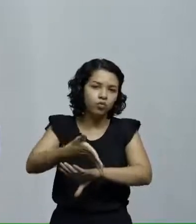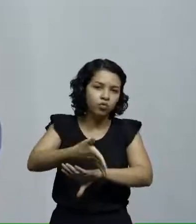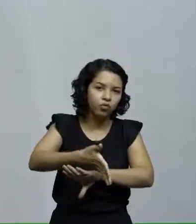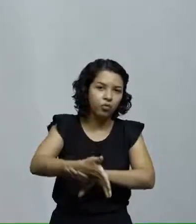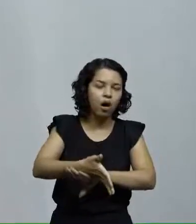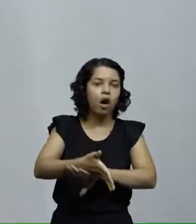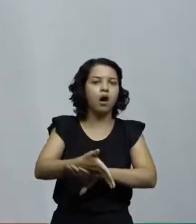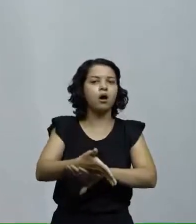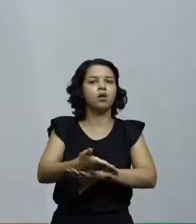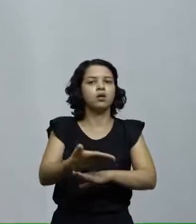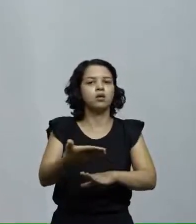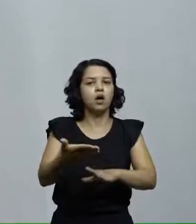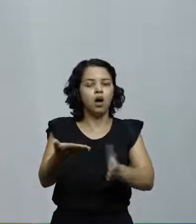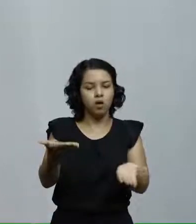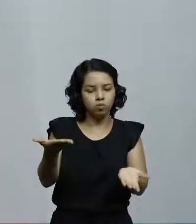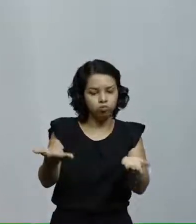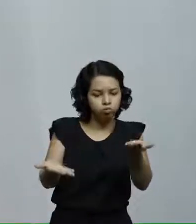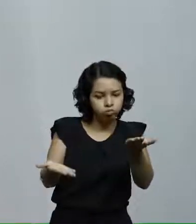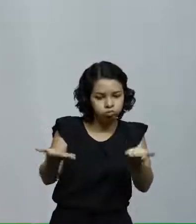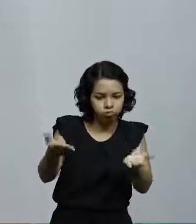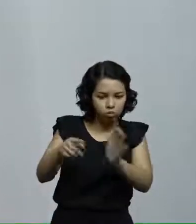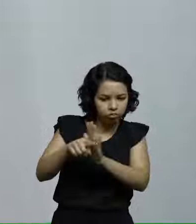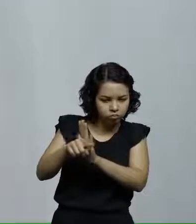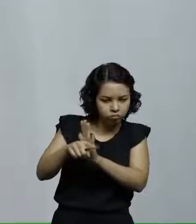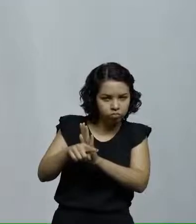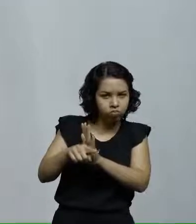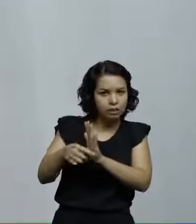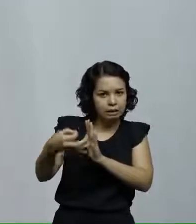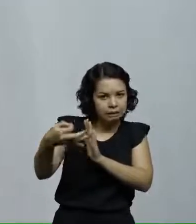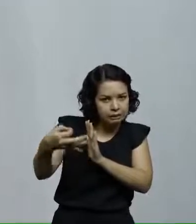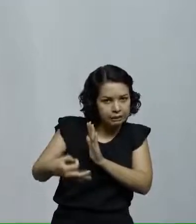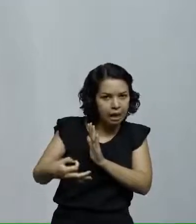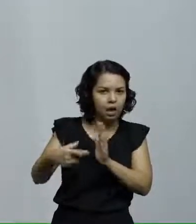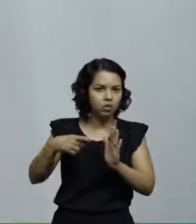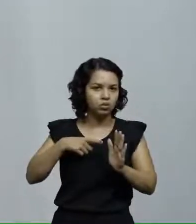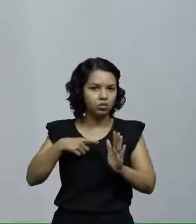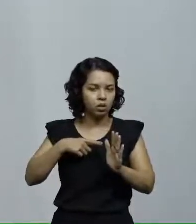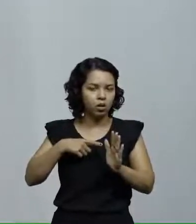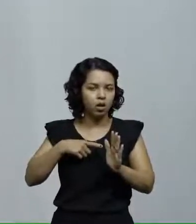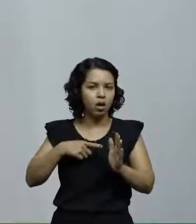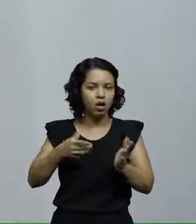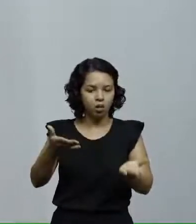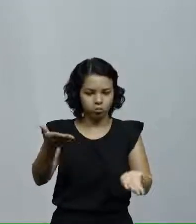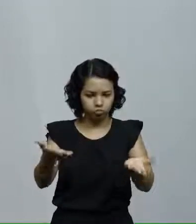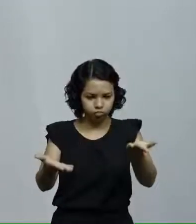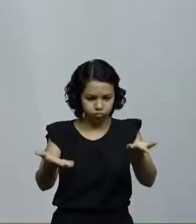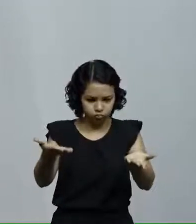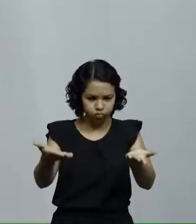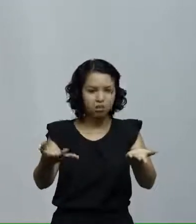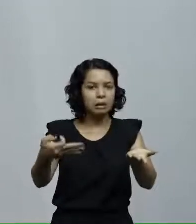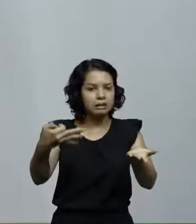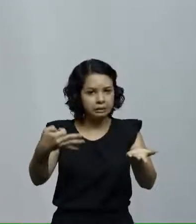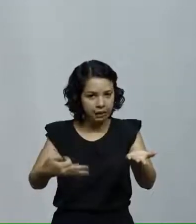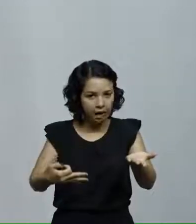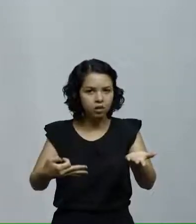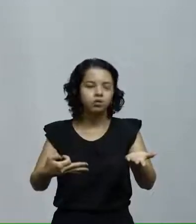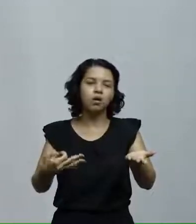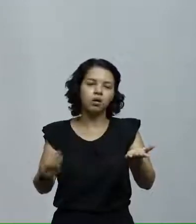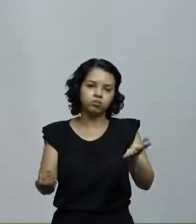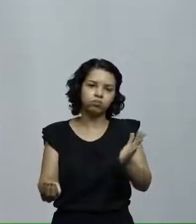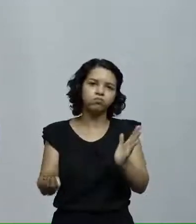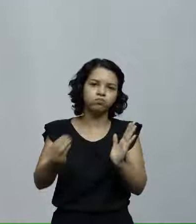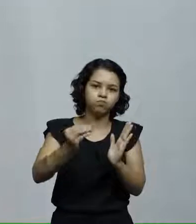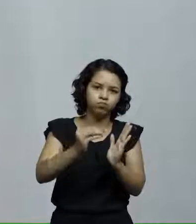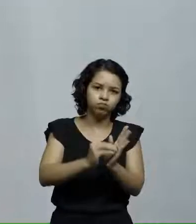está realmente marcando corretamente. Uma vez que constatou que ela está regular, é colocado ali um